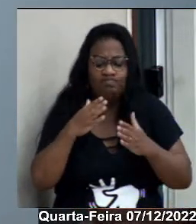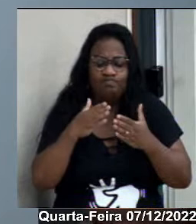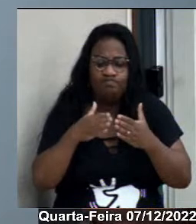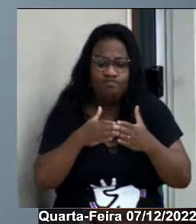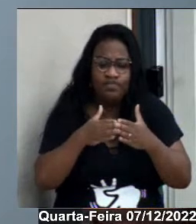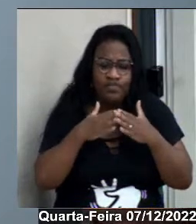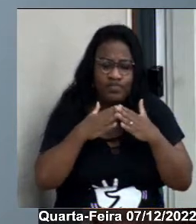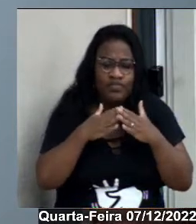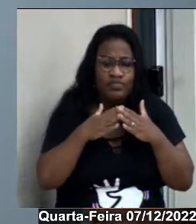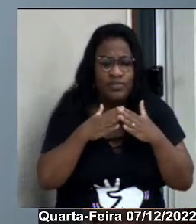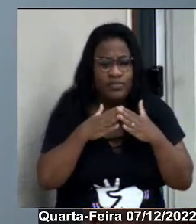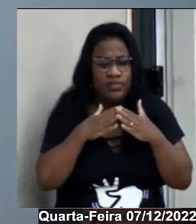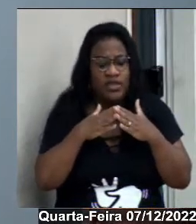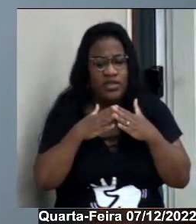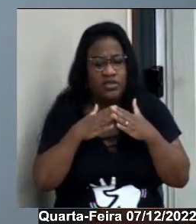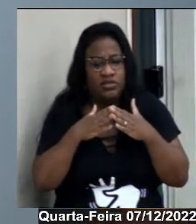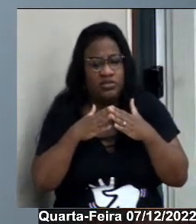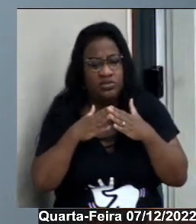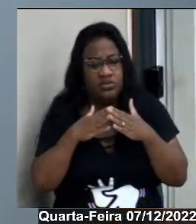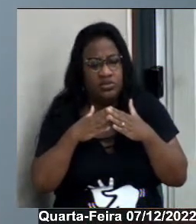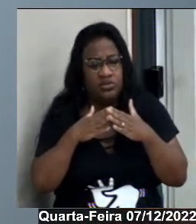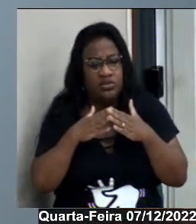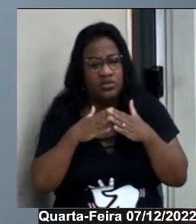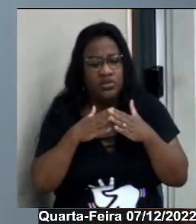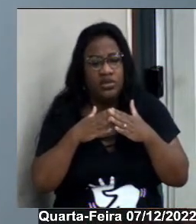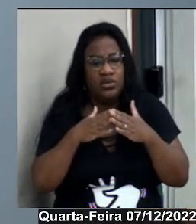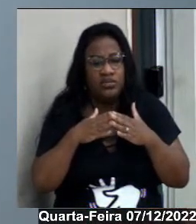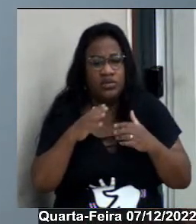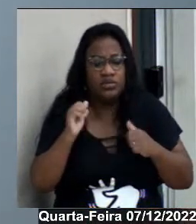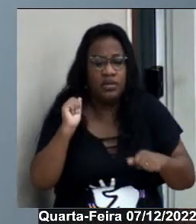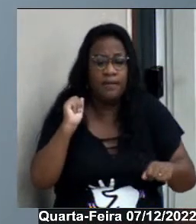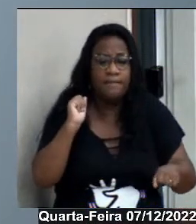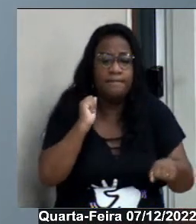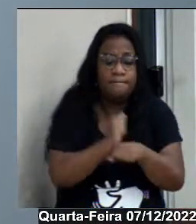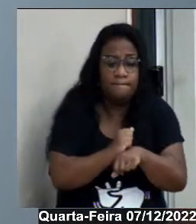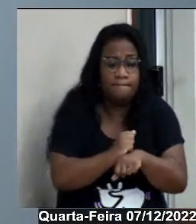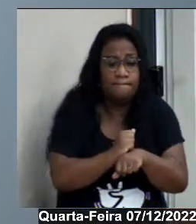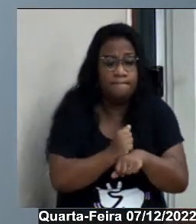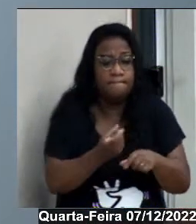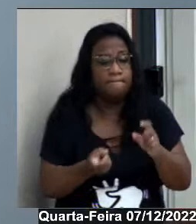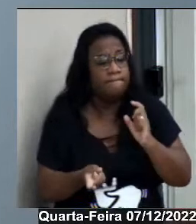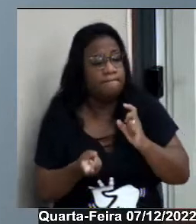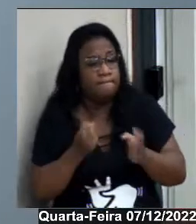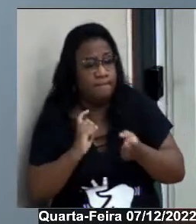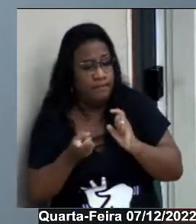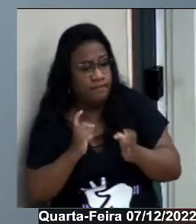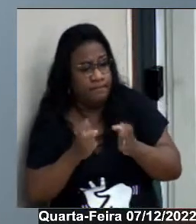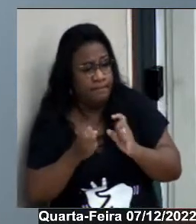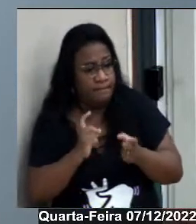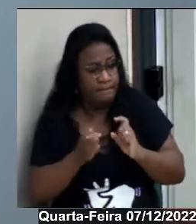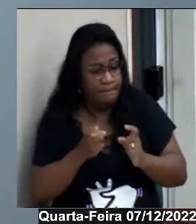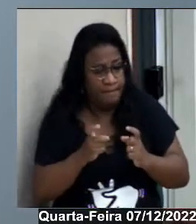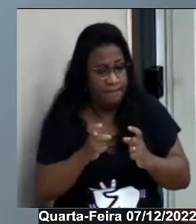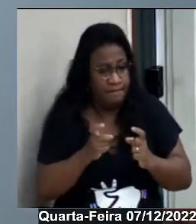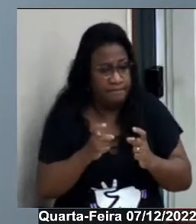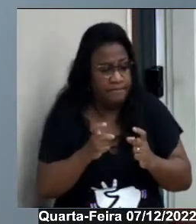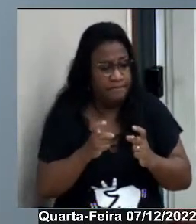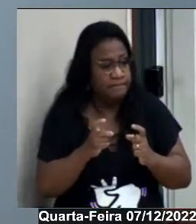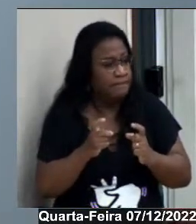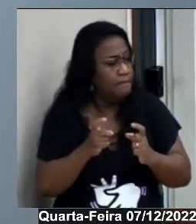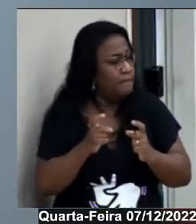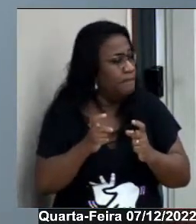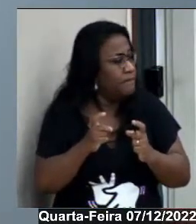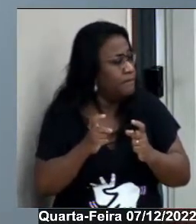encarecidamente peço que os senhores paralisem a sessão para a gente discutir. Eu queria trazer aqui quem foi a pessoa que